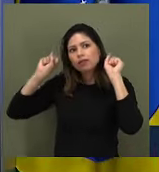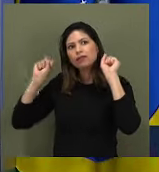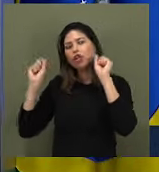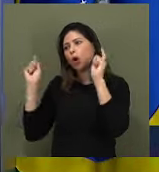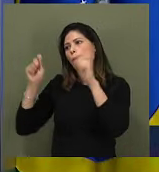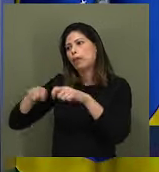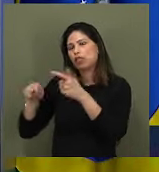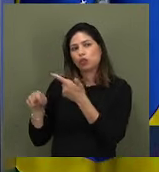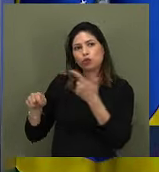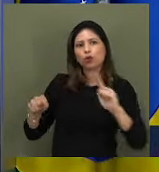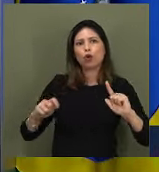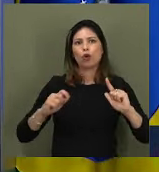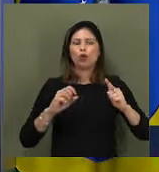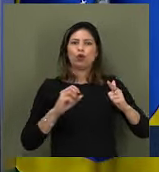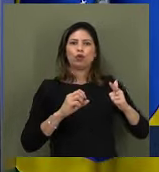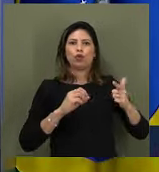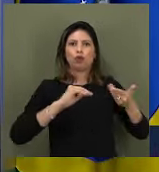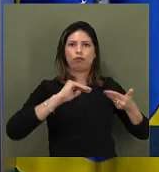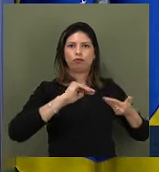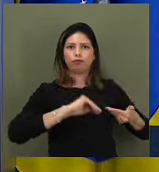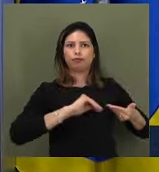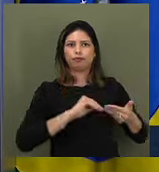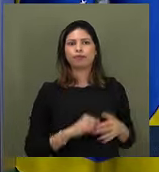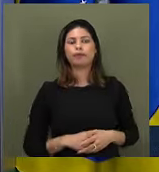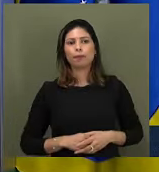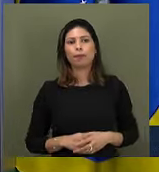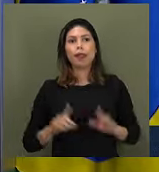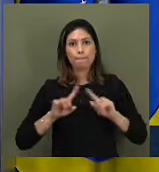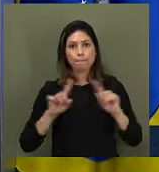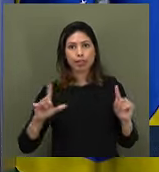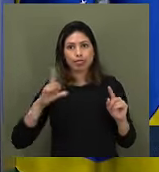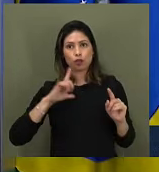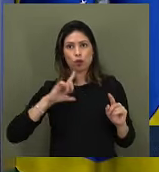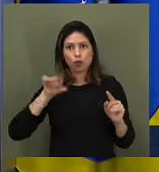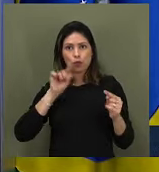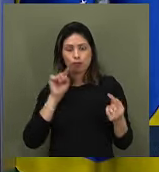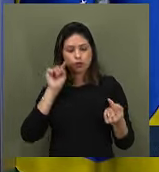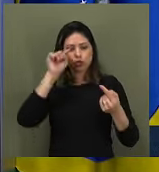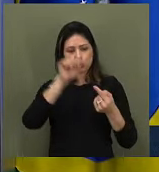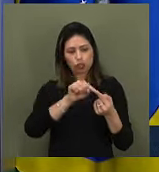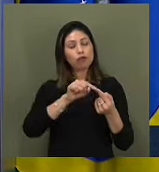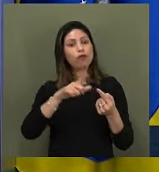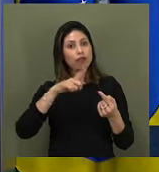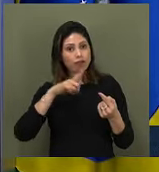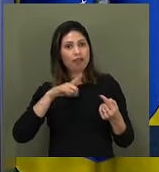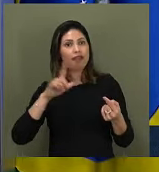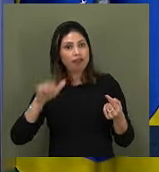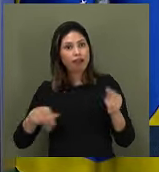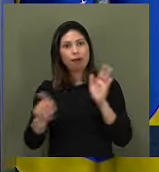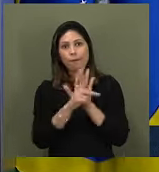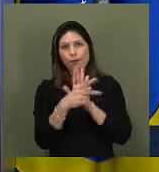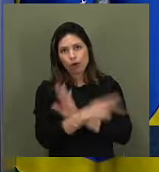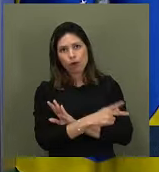se existe um artigo absolutamente Claro e objetivo com relação ao espírito que moveu os parlamentares constituintes